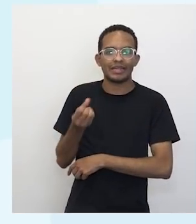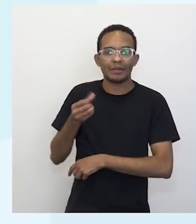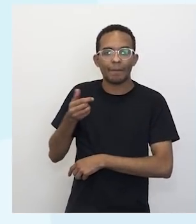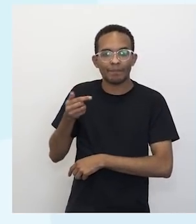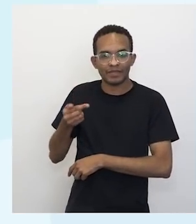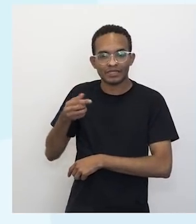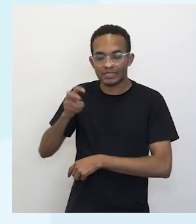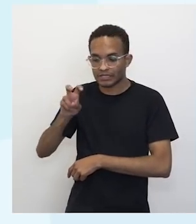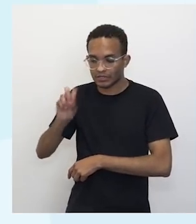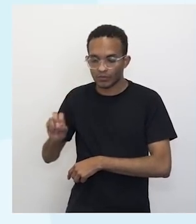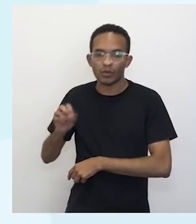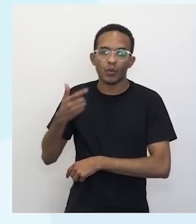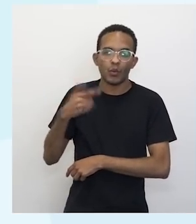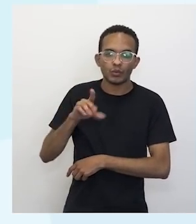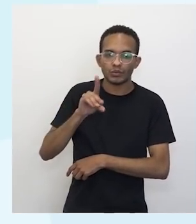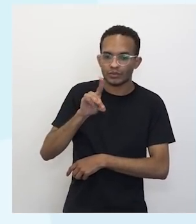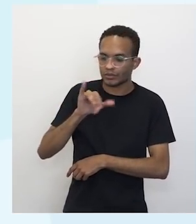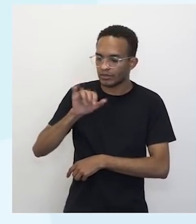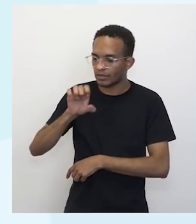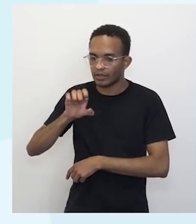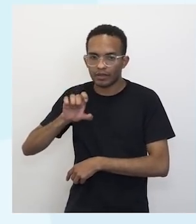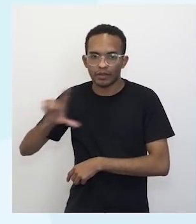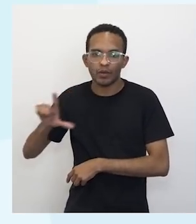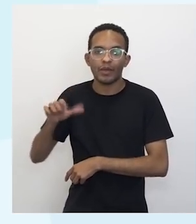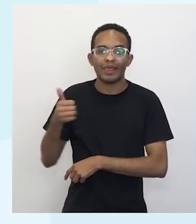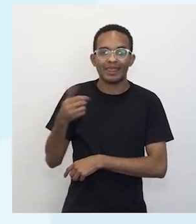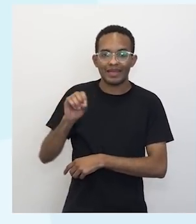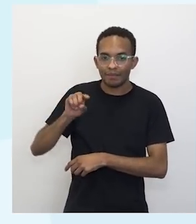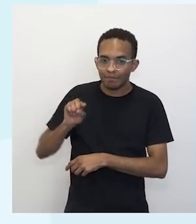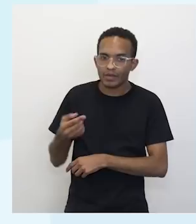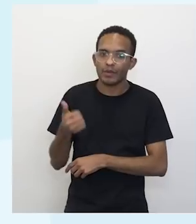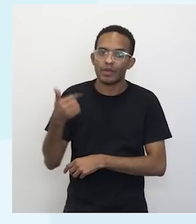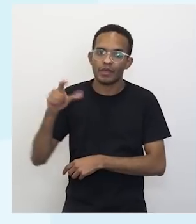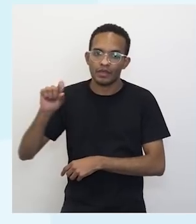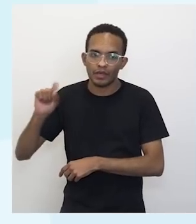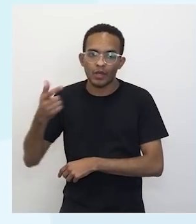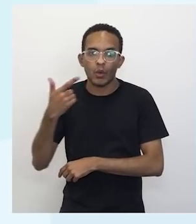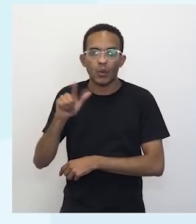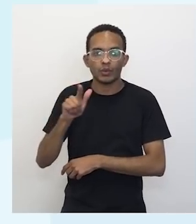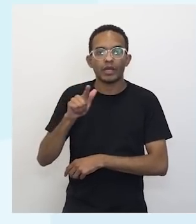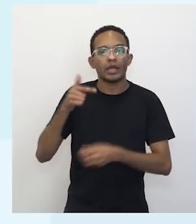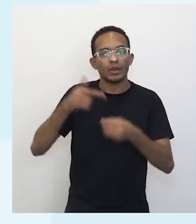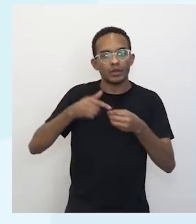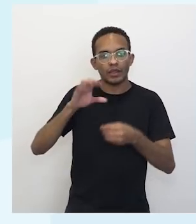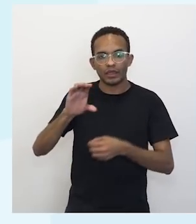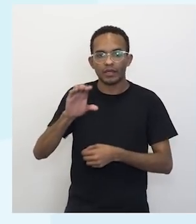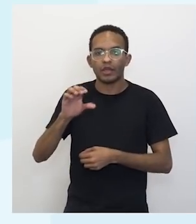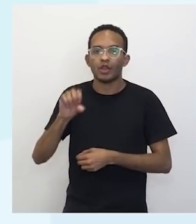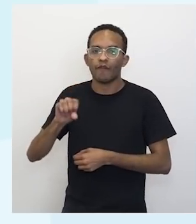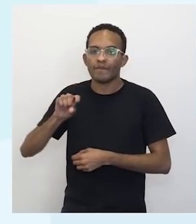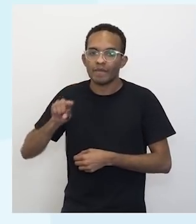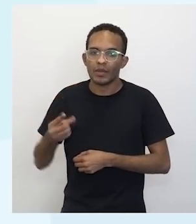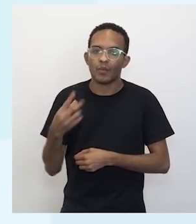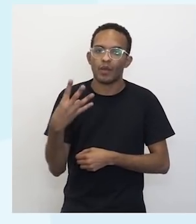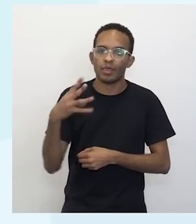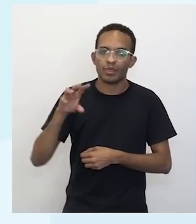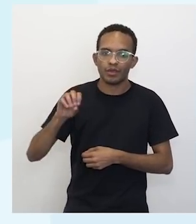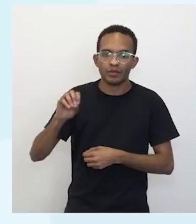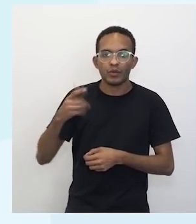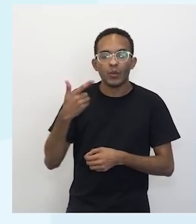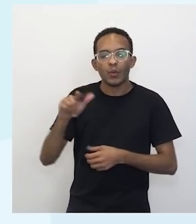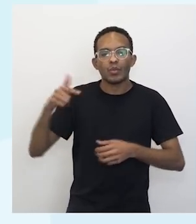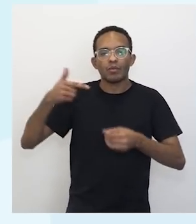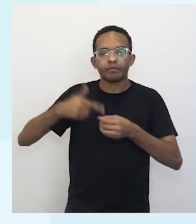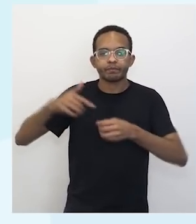6.750, o óleo diesel 10.100, a gasolina C 9.400 e a gasolina de